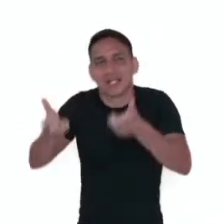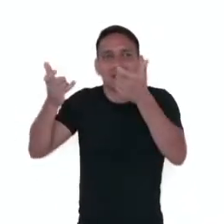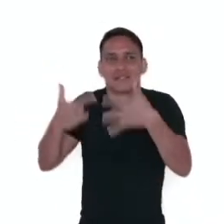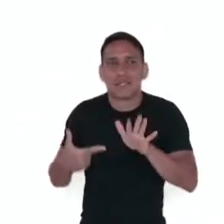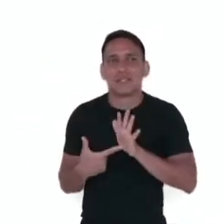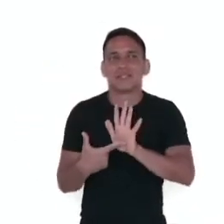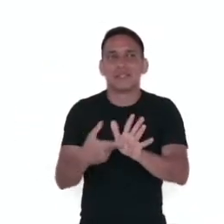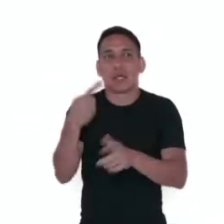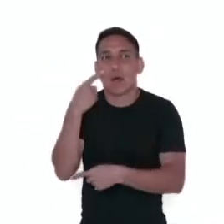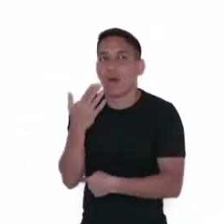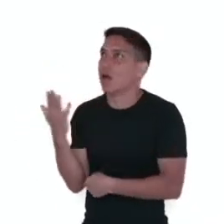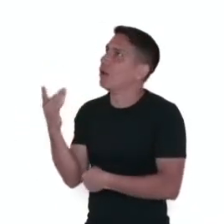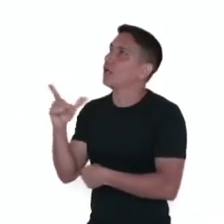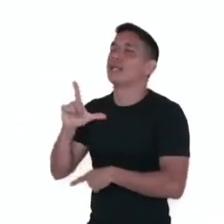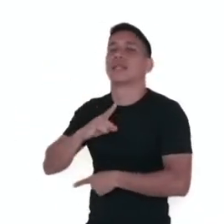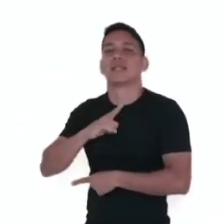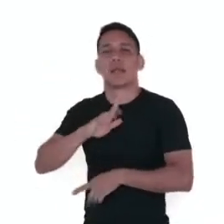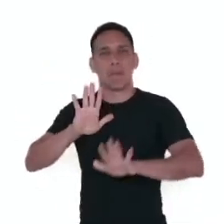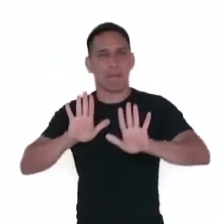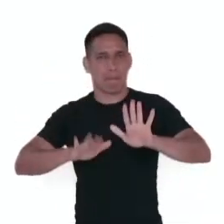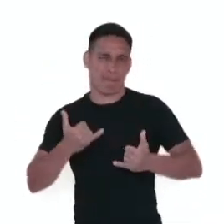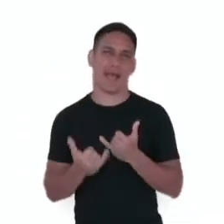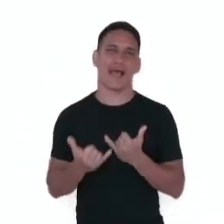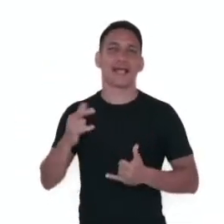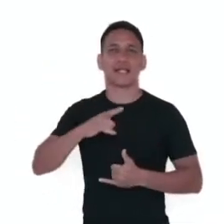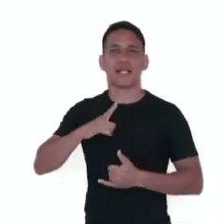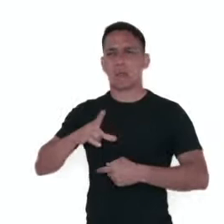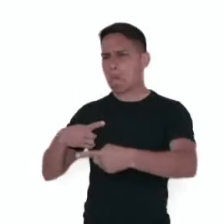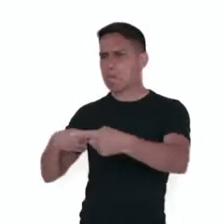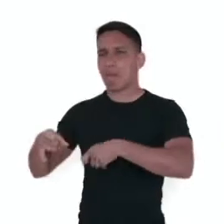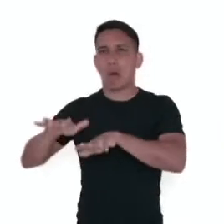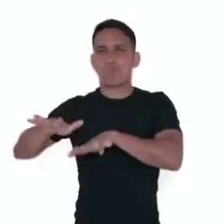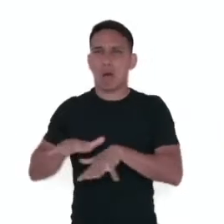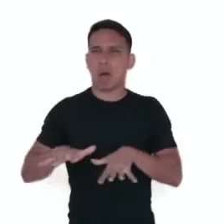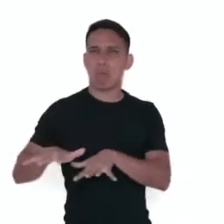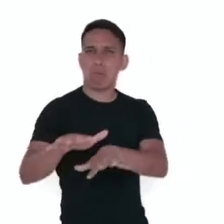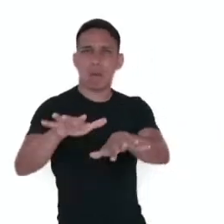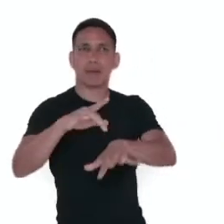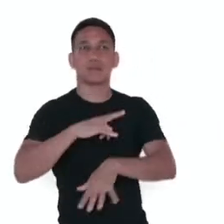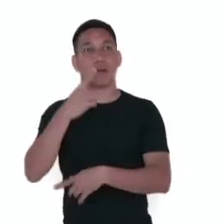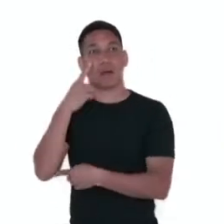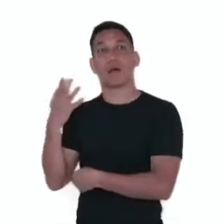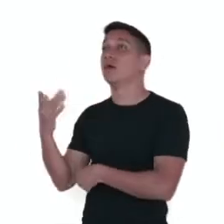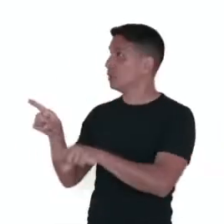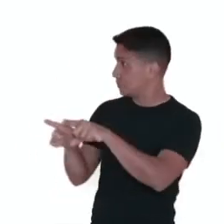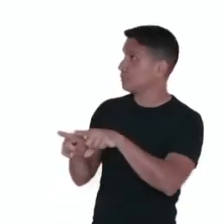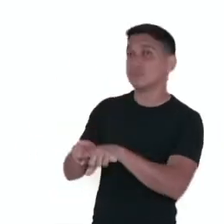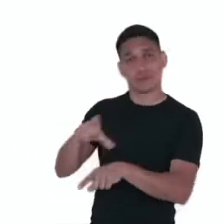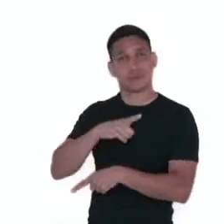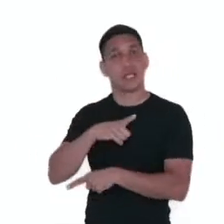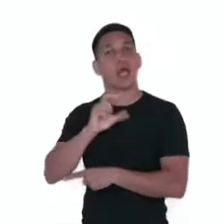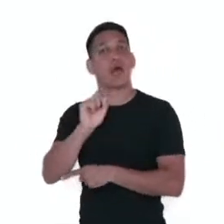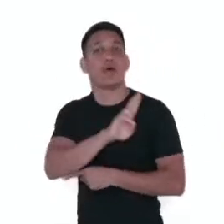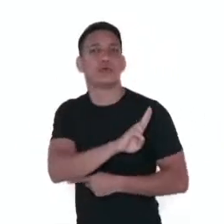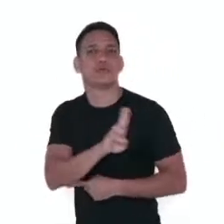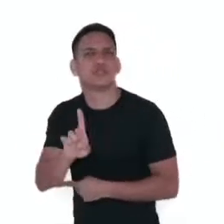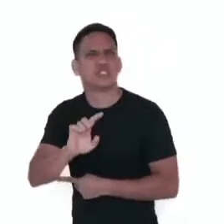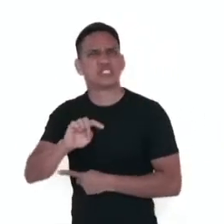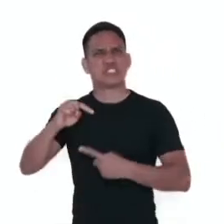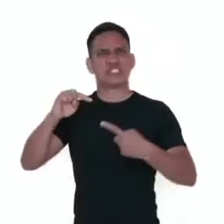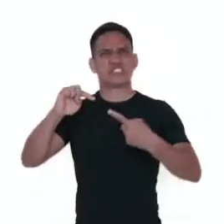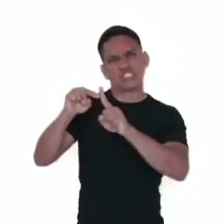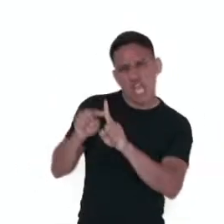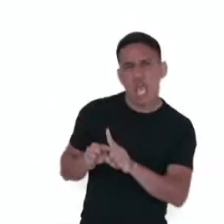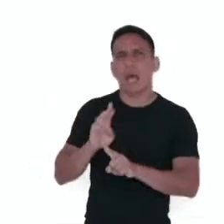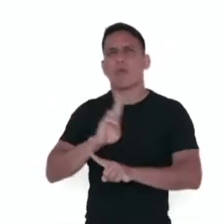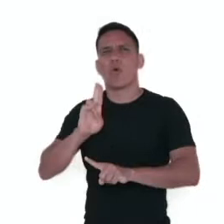professor, parece que são guerreiros, né? Ah, inclusive tem um nome. Aquele combate, tipo